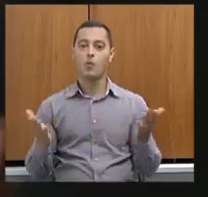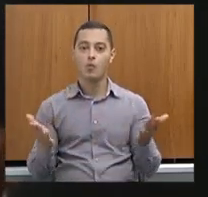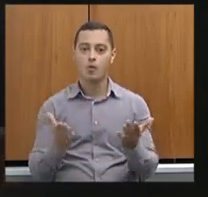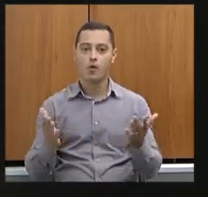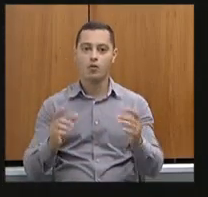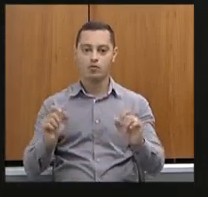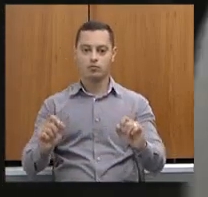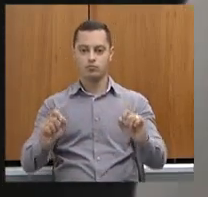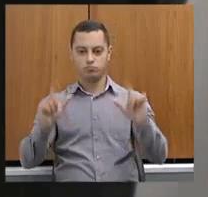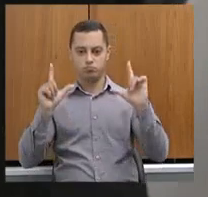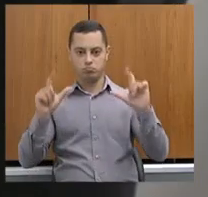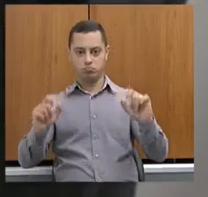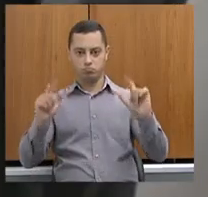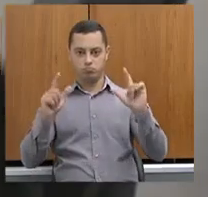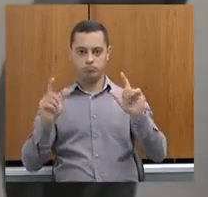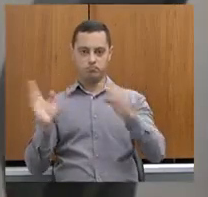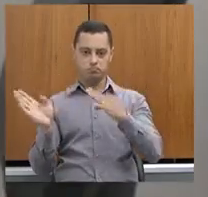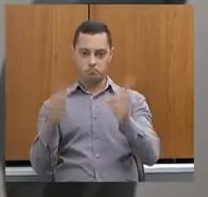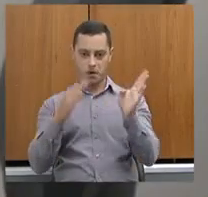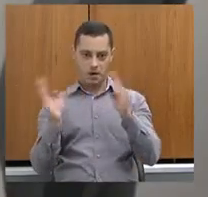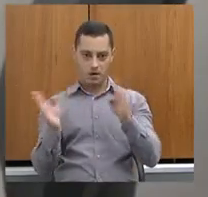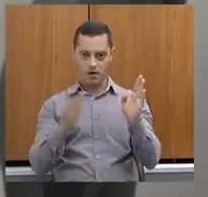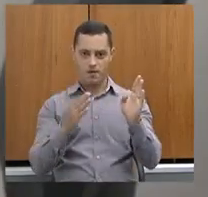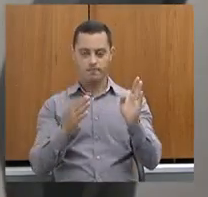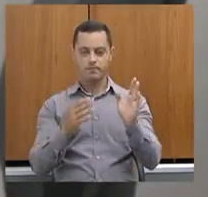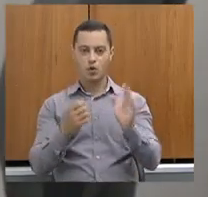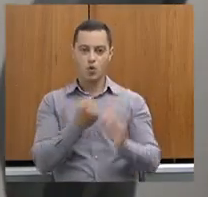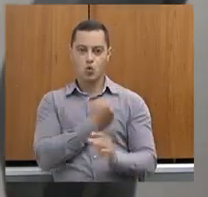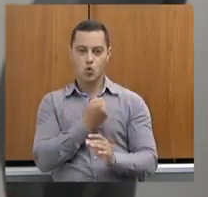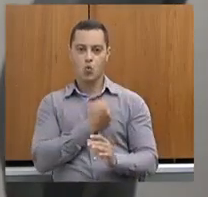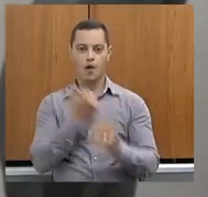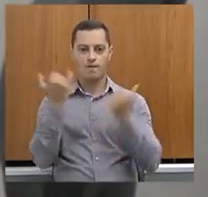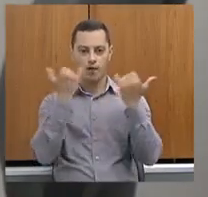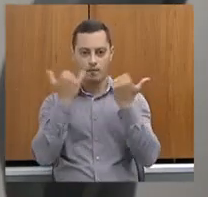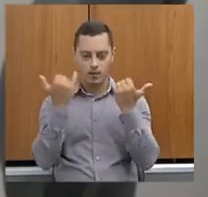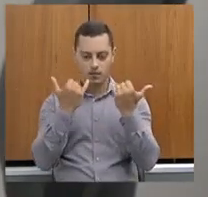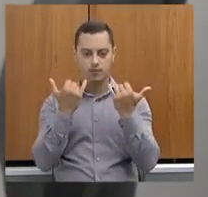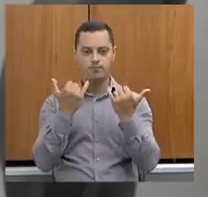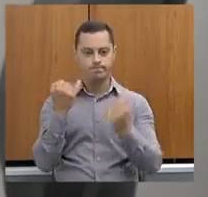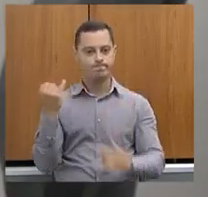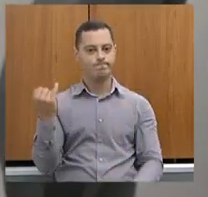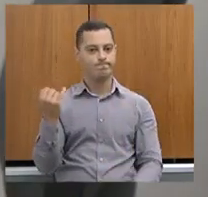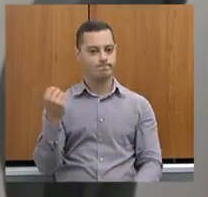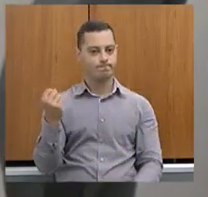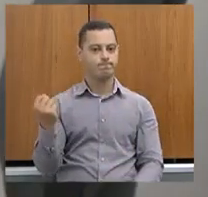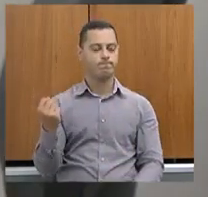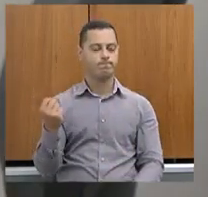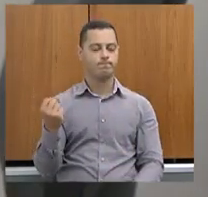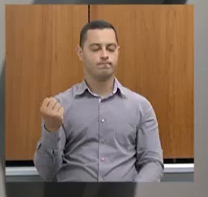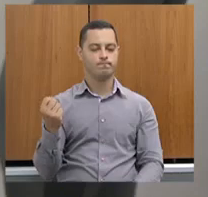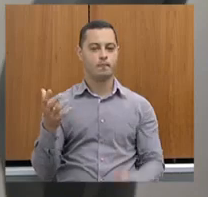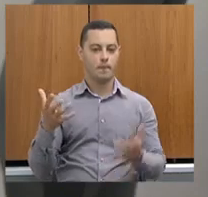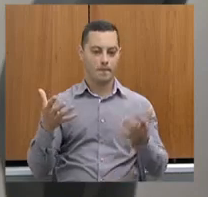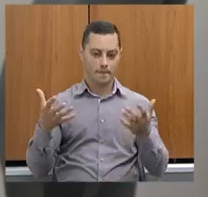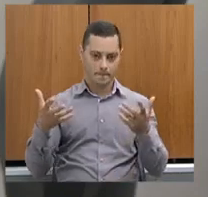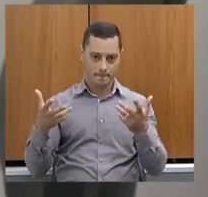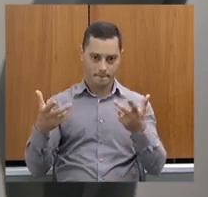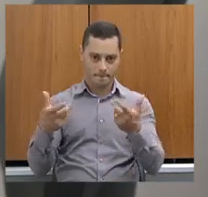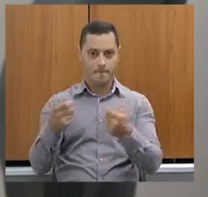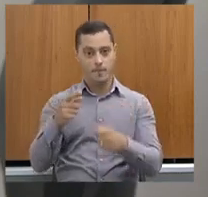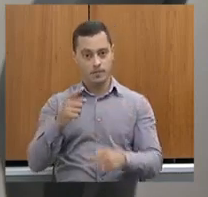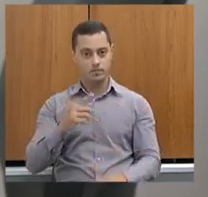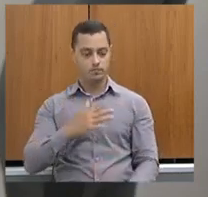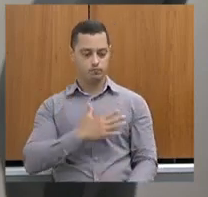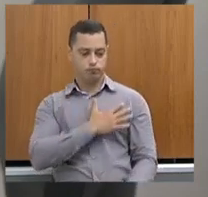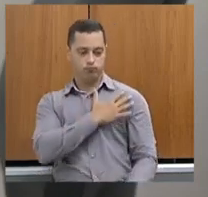apresentados brilhantes e aqui o ressalto a competência do Senhor à frente do comando da instituição